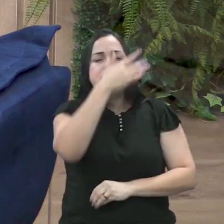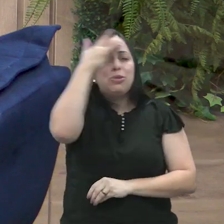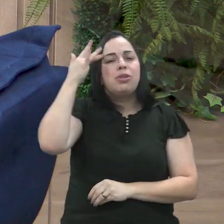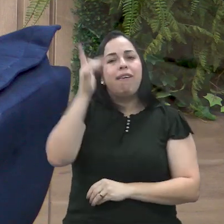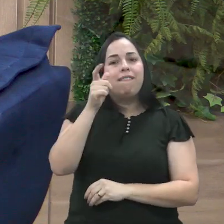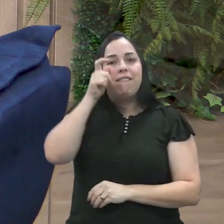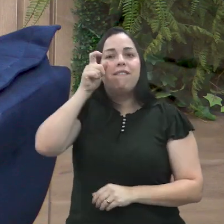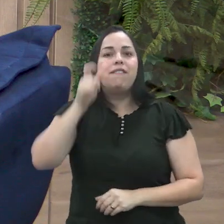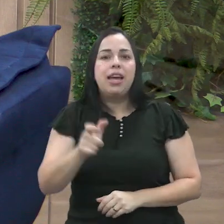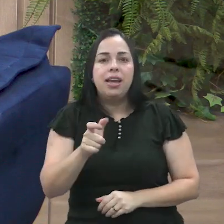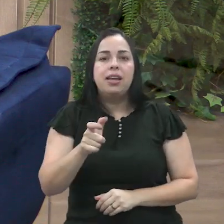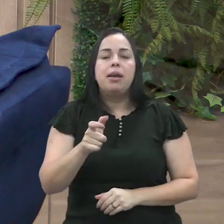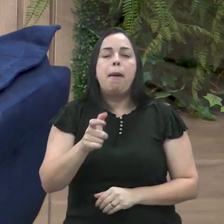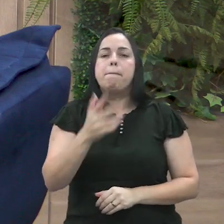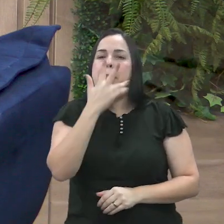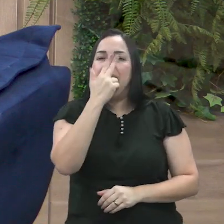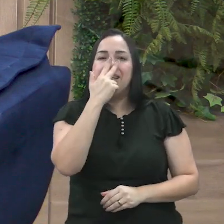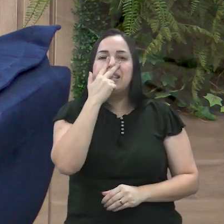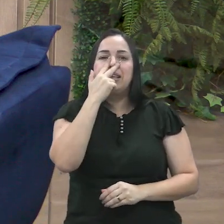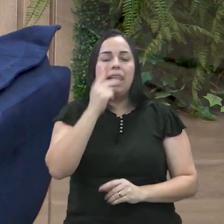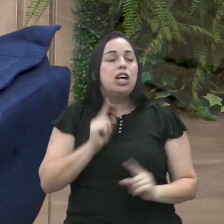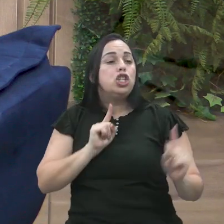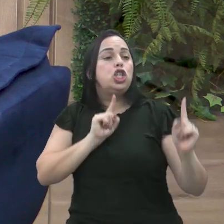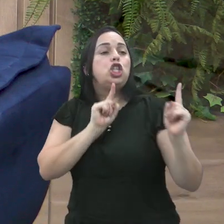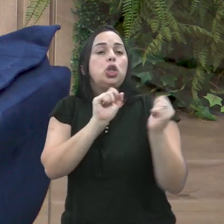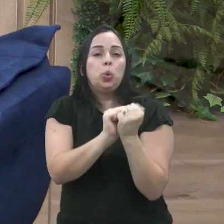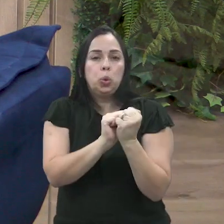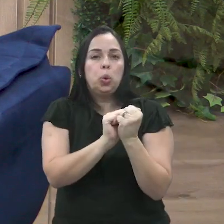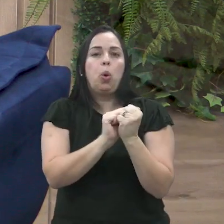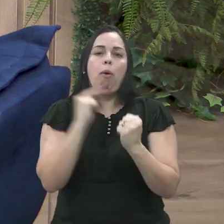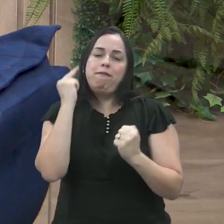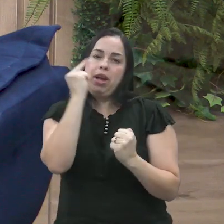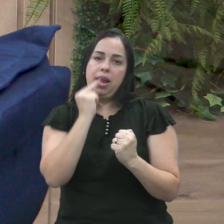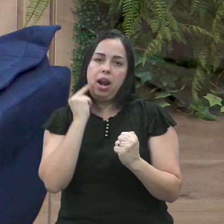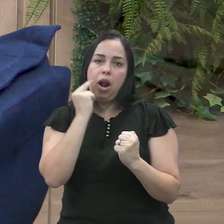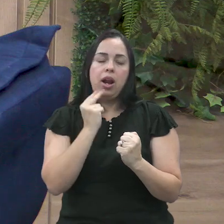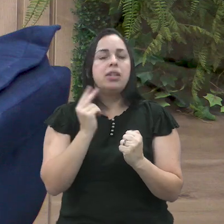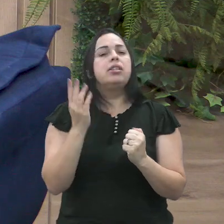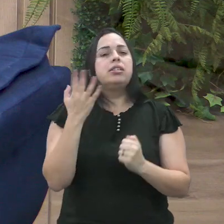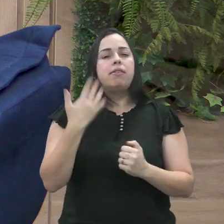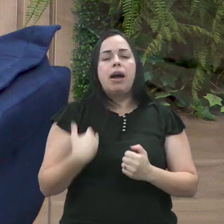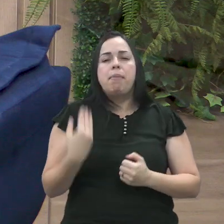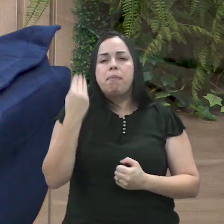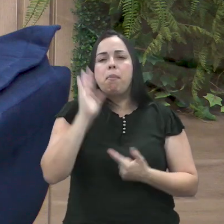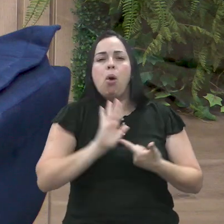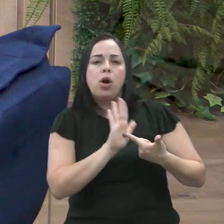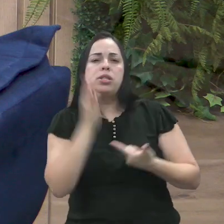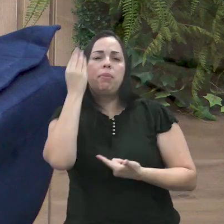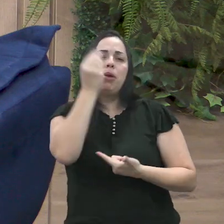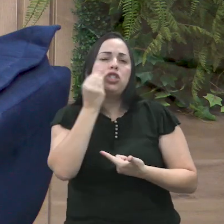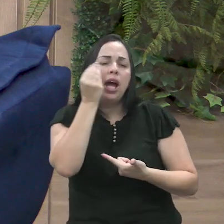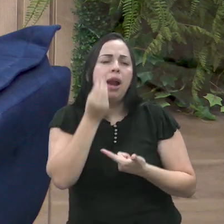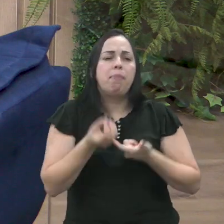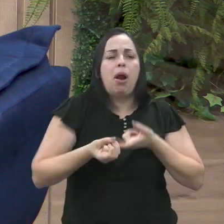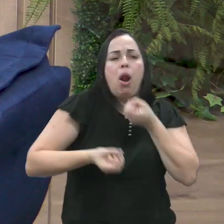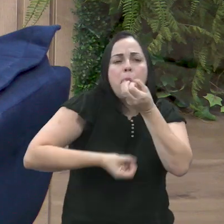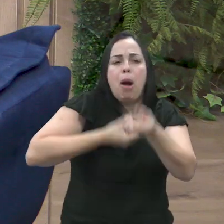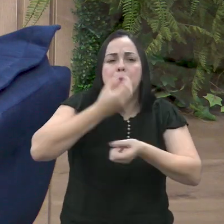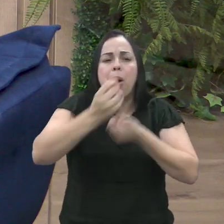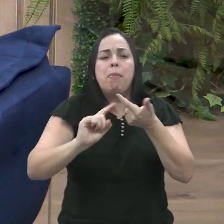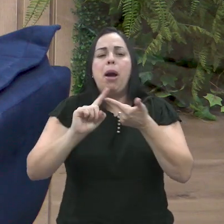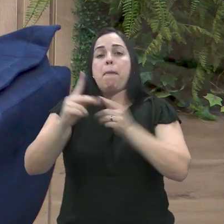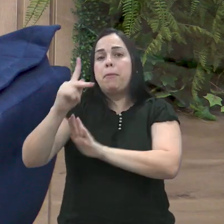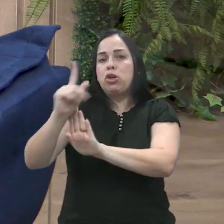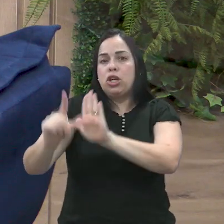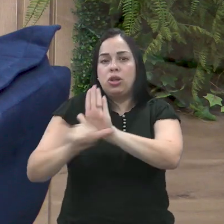do seu representante eleito, né? Você está compartilhando com ele as suas experiências, os projetos de lei, aquilo